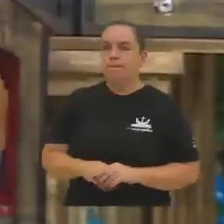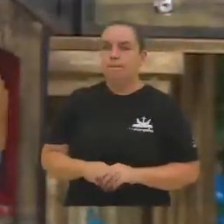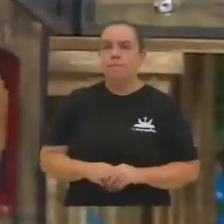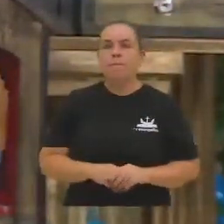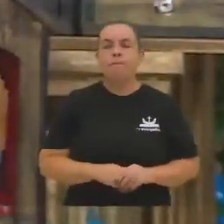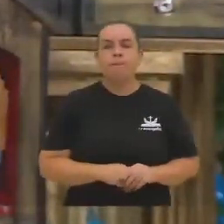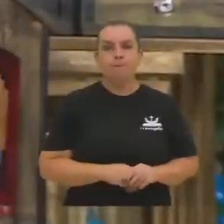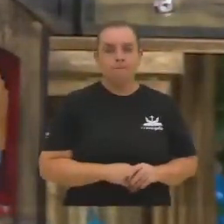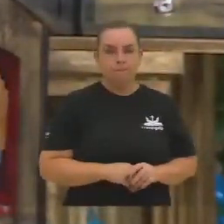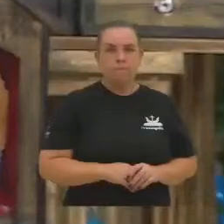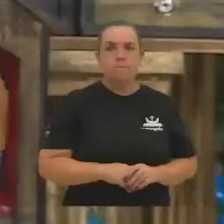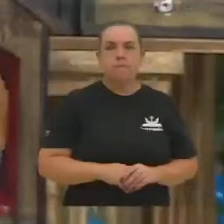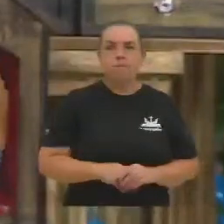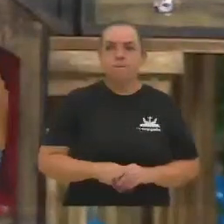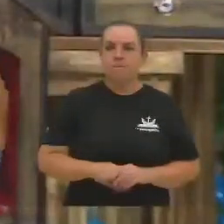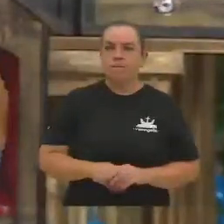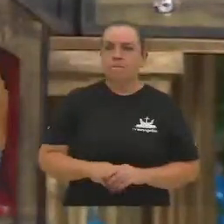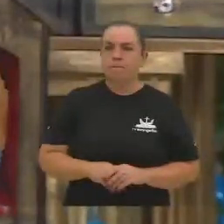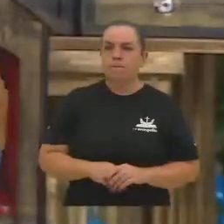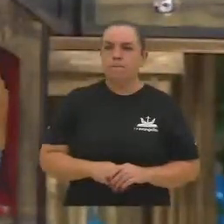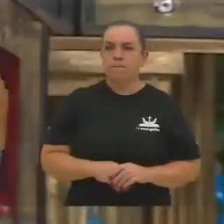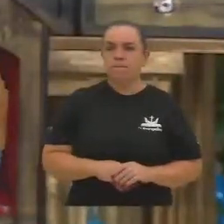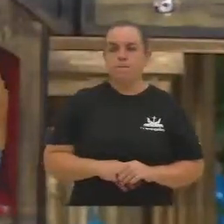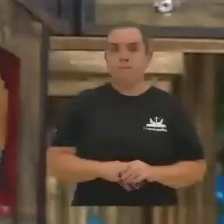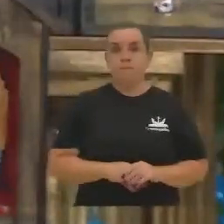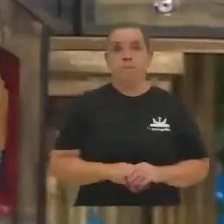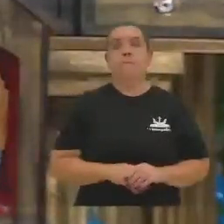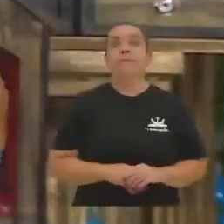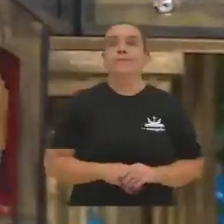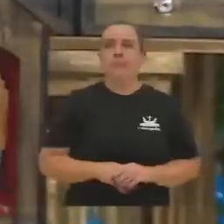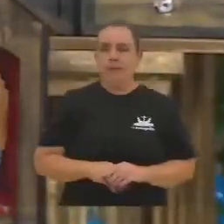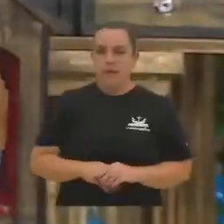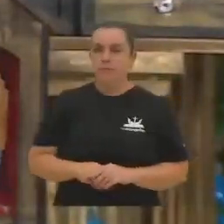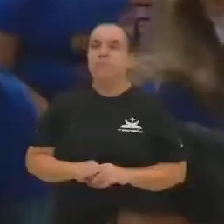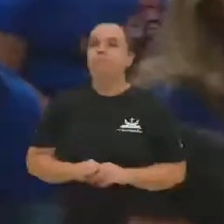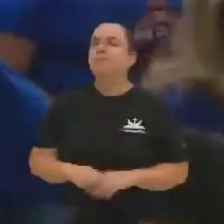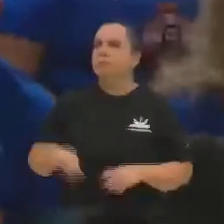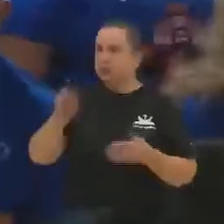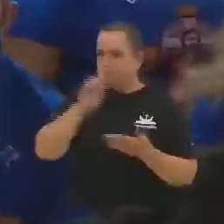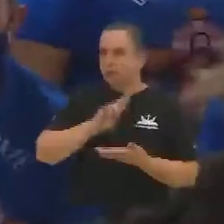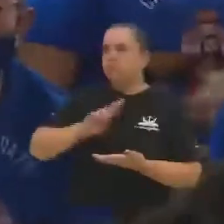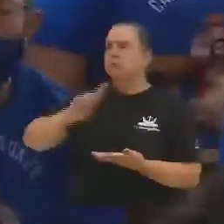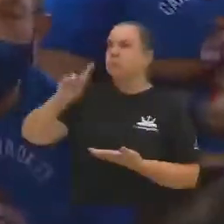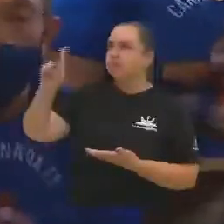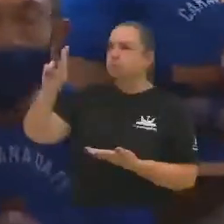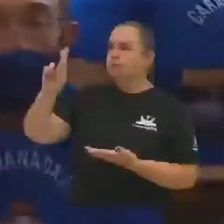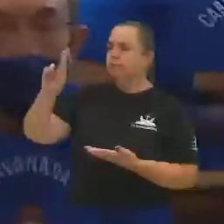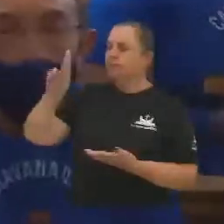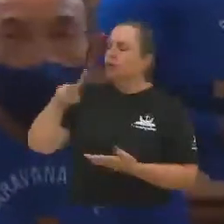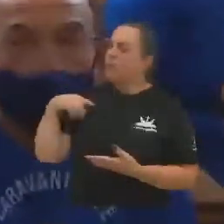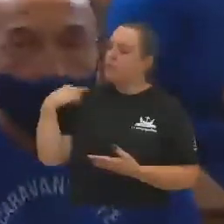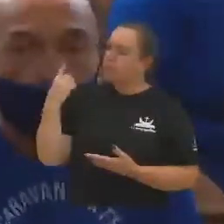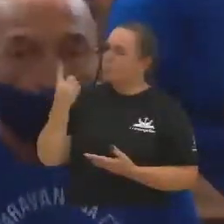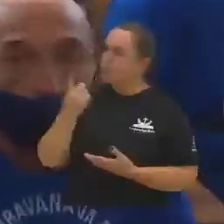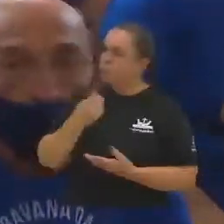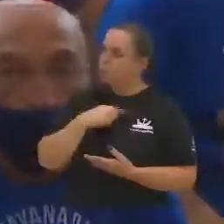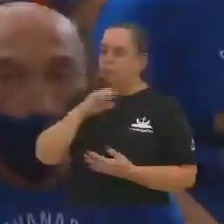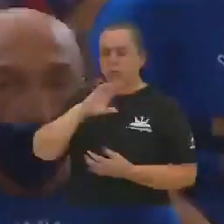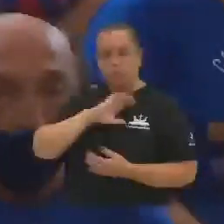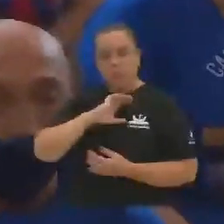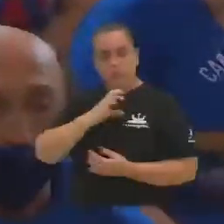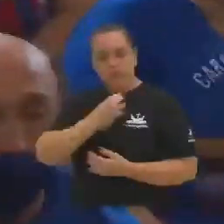resplandecei a vossa face e nós seremos salvos, todos. Convertei-nos, ó